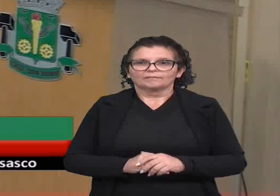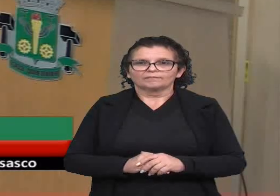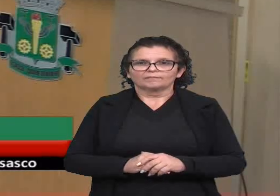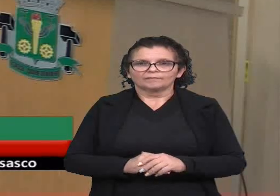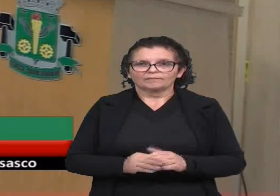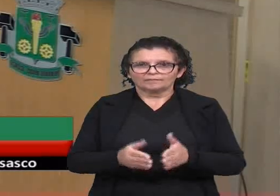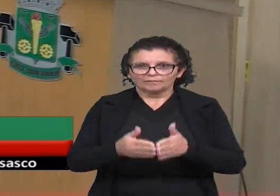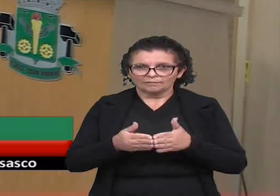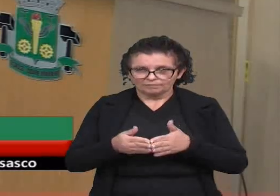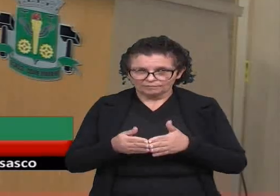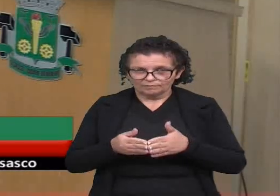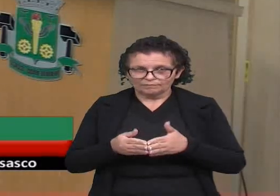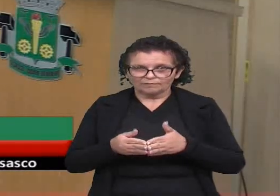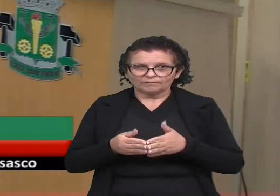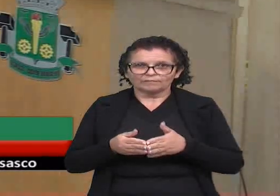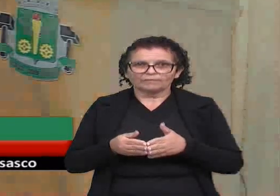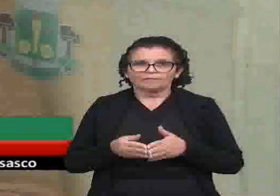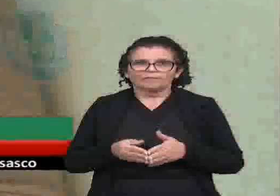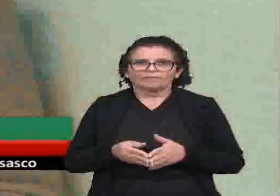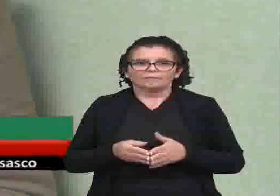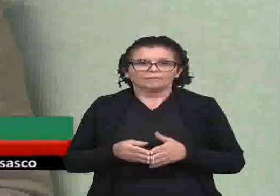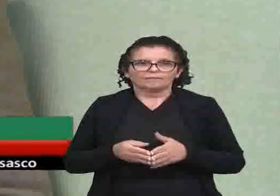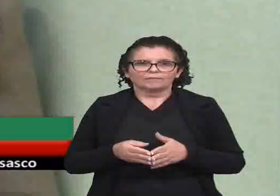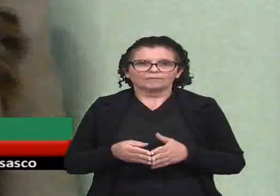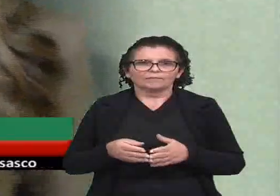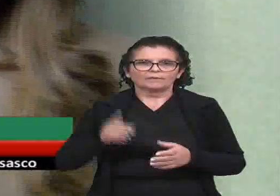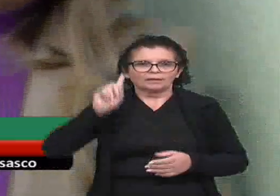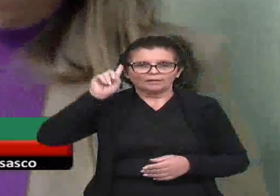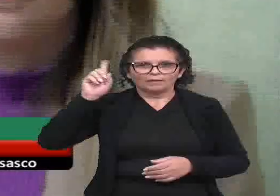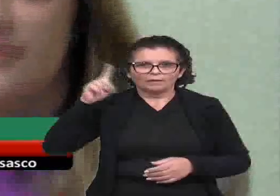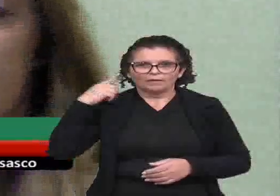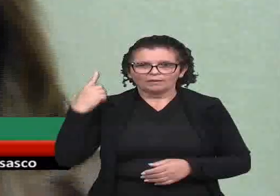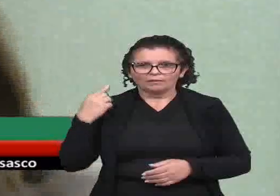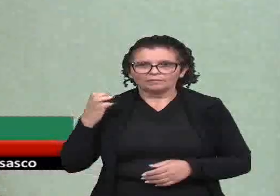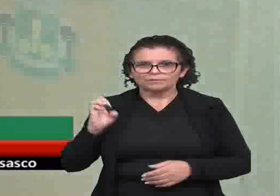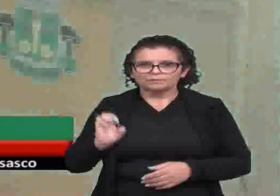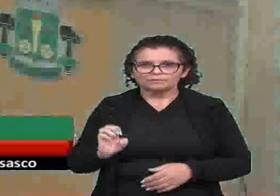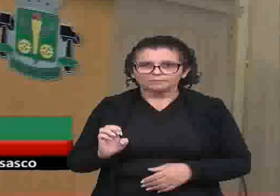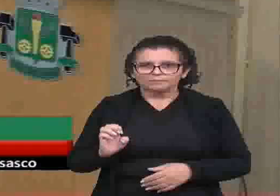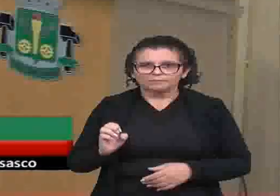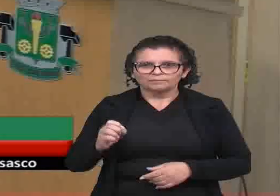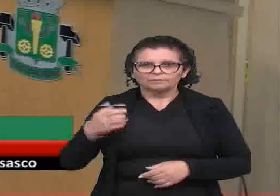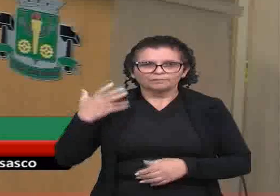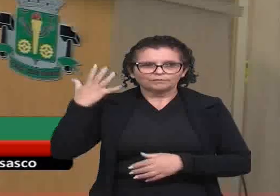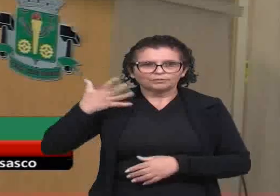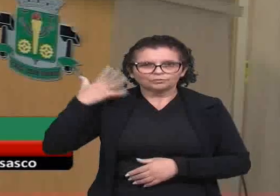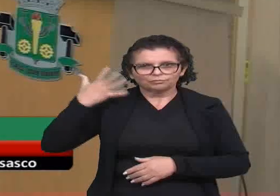Questão de ordem, nova vereadora Elza Oliveira. Para discutir, Vossa Excelência dispõe de 5 minutos.